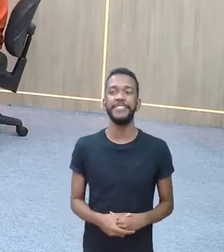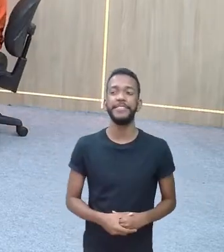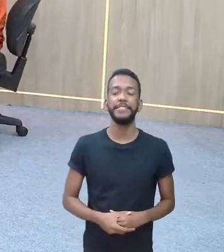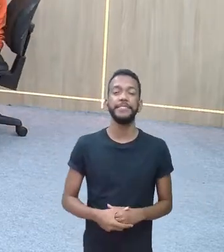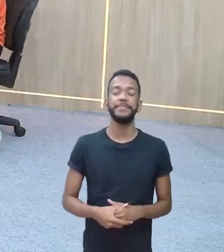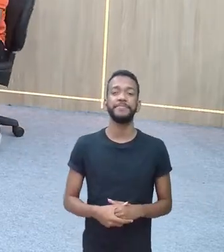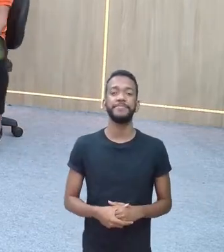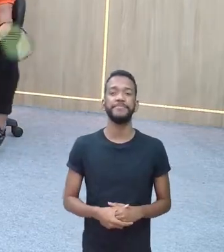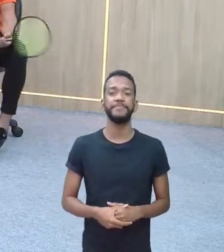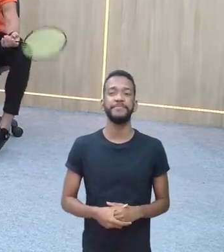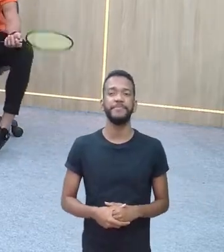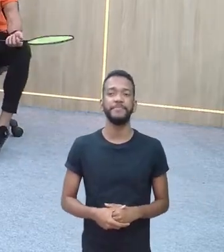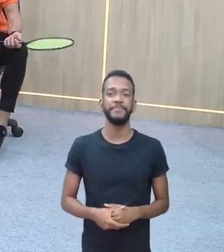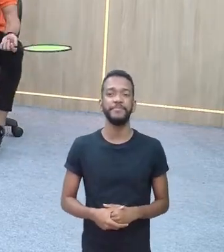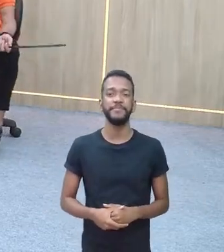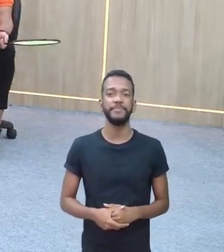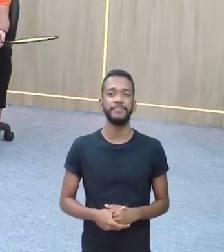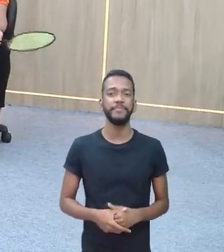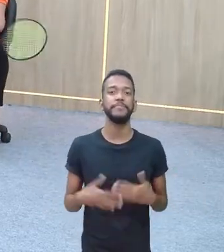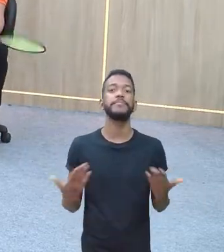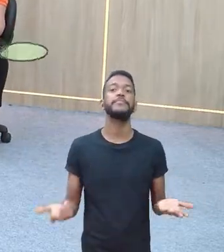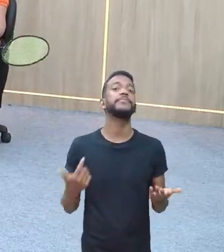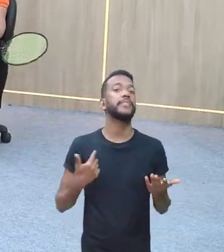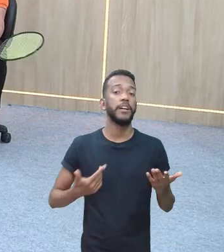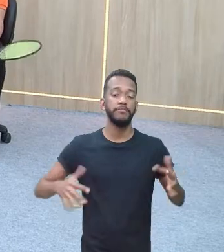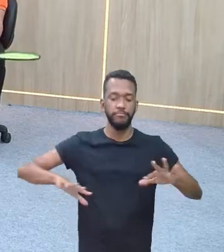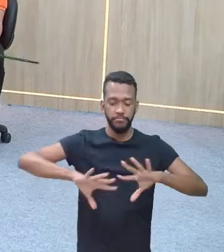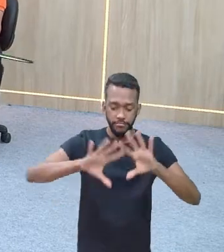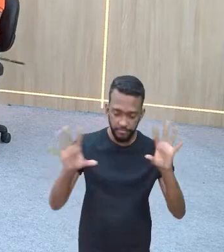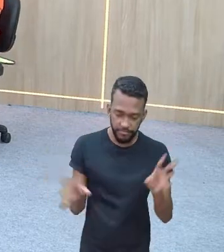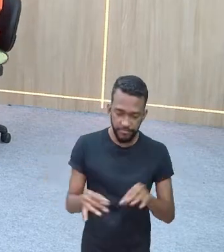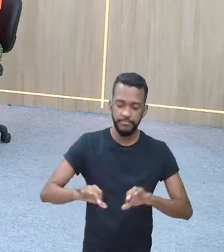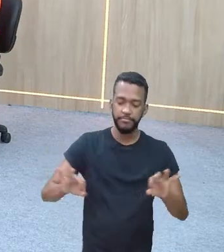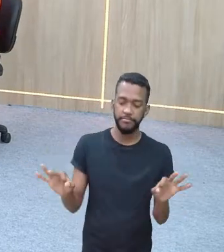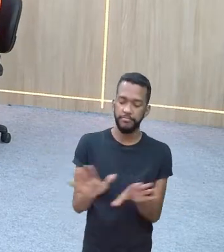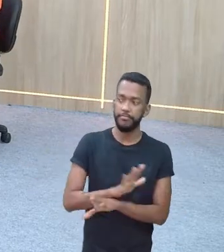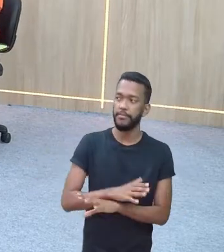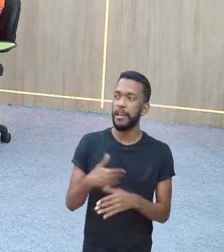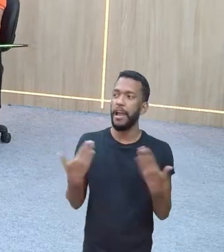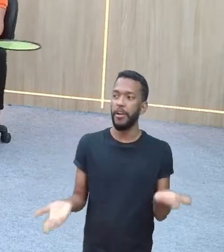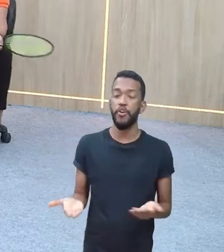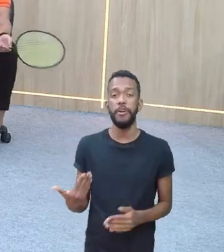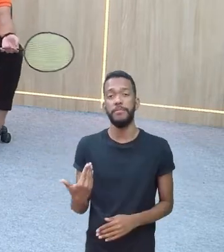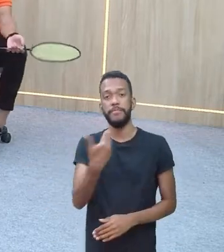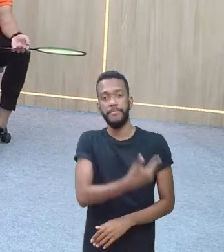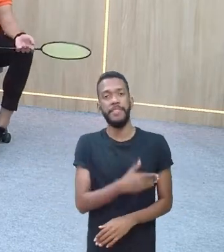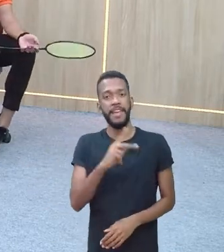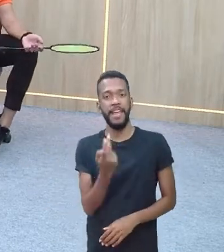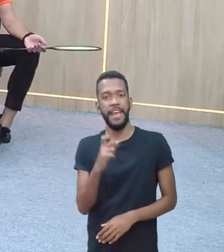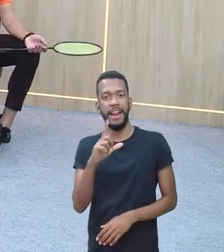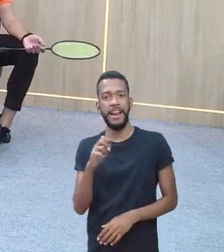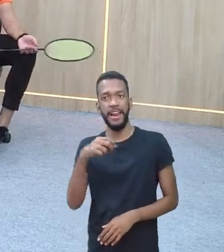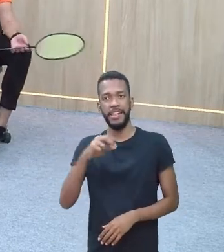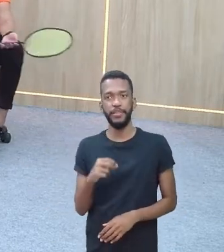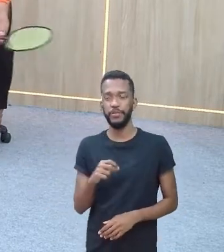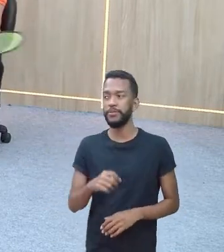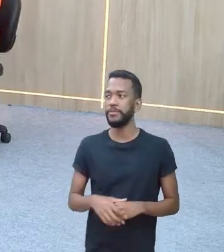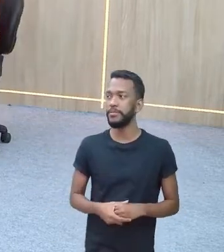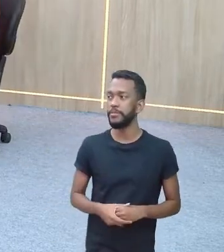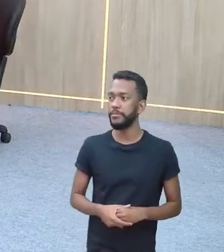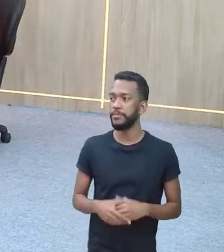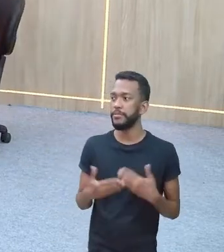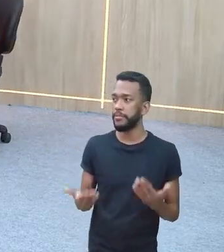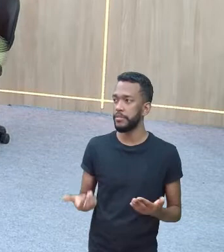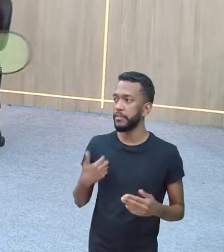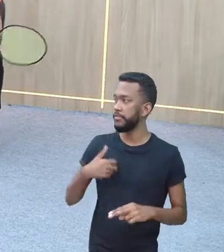Bom, eu vou ficando por aqui. Vou deixar aqui a aula com a Heleno, né? Vai lá, Heleno. É isso, eu vou ficar